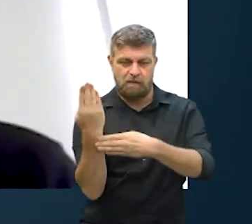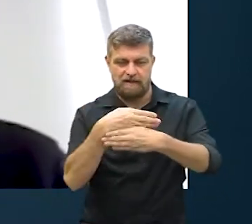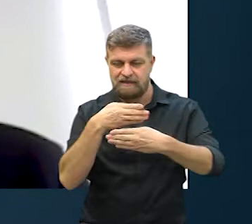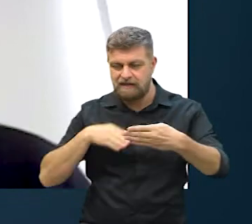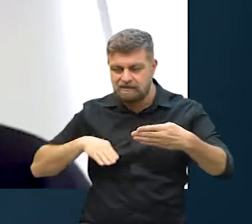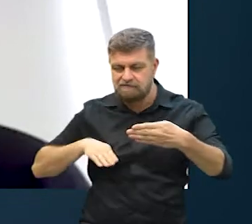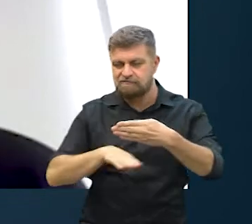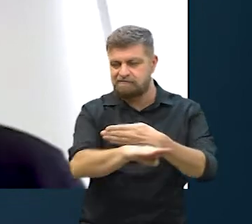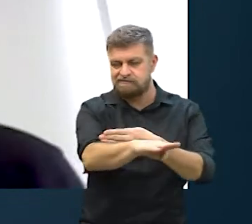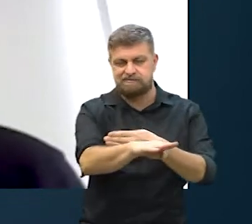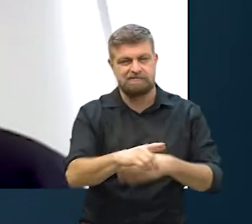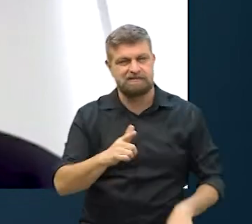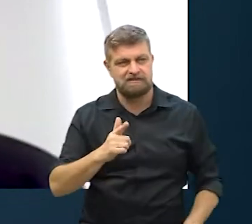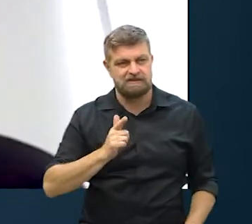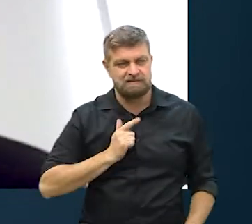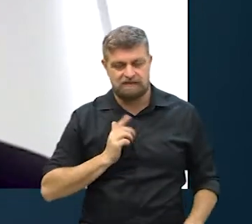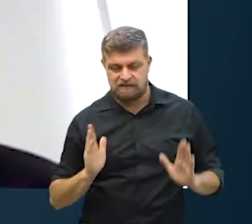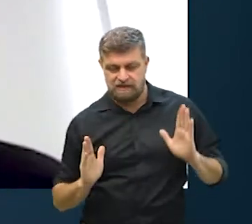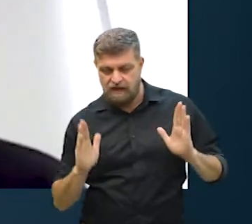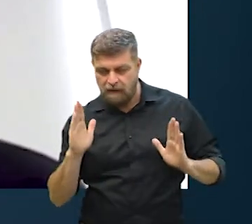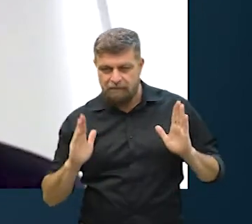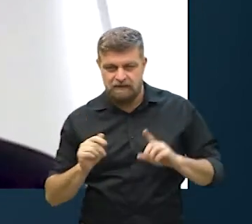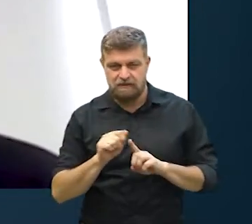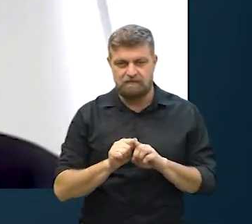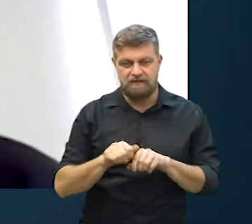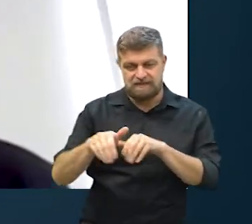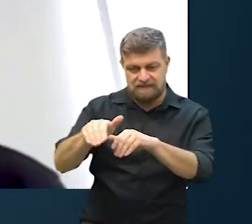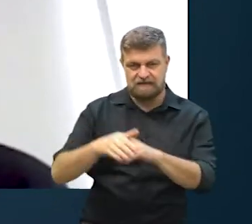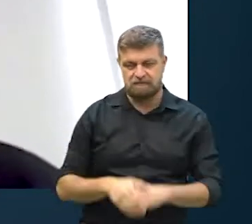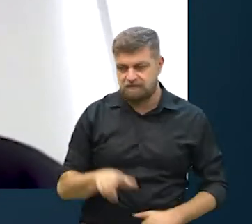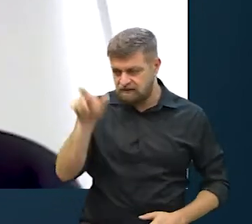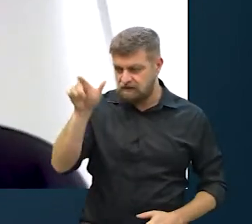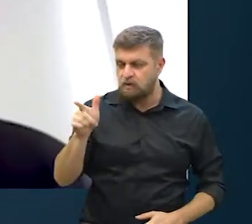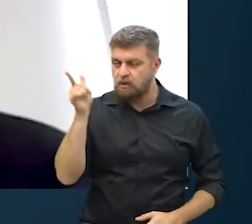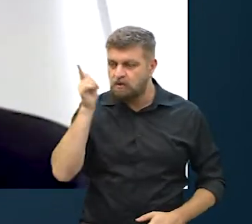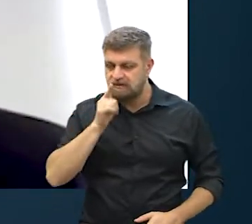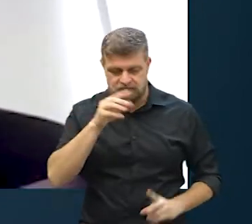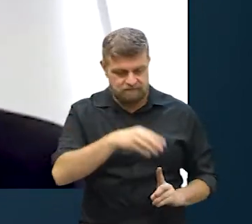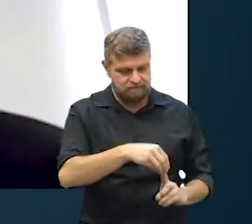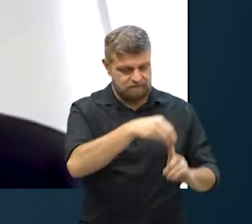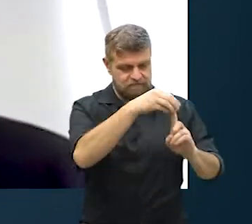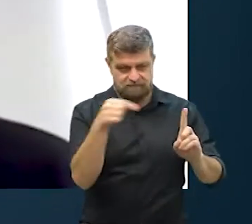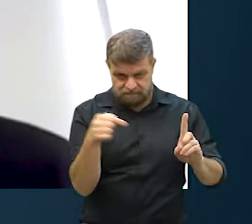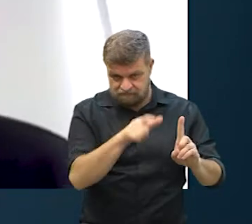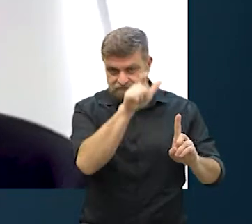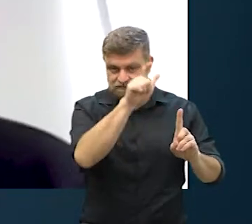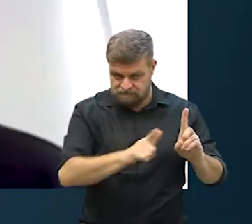vale pedágio, alguma coisa do tipo nesse período. Então, o amigo ganhava e quem